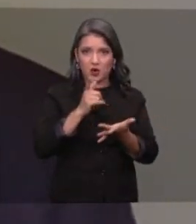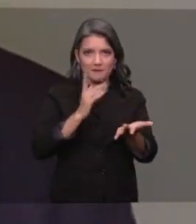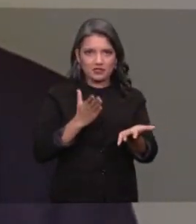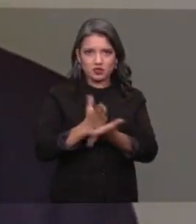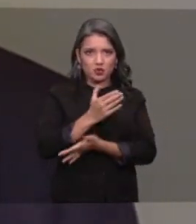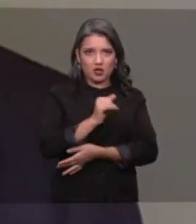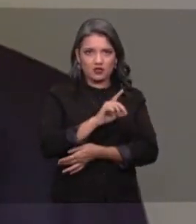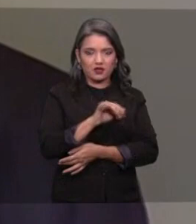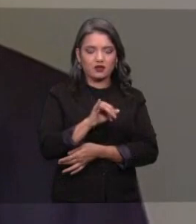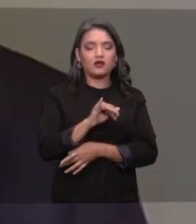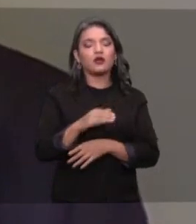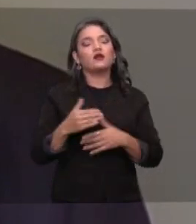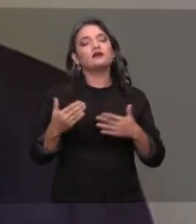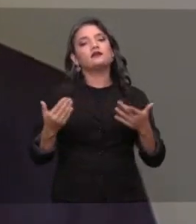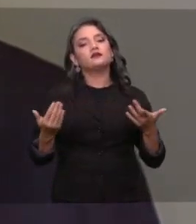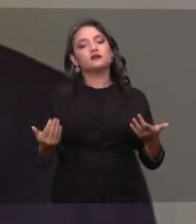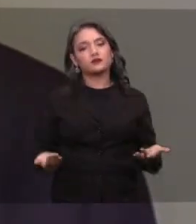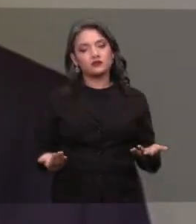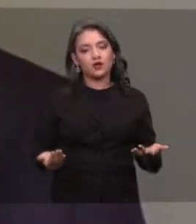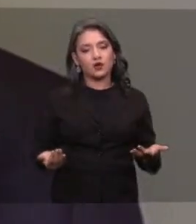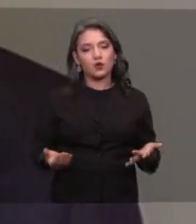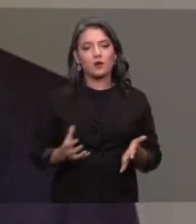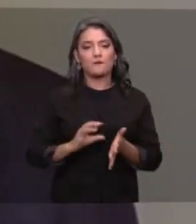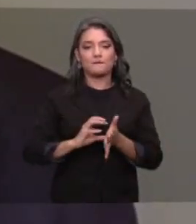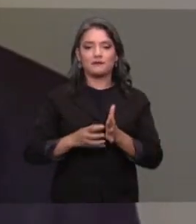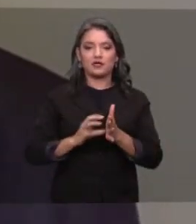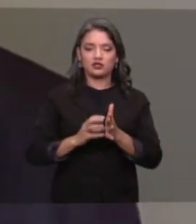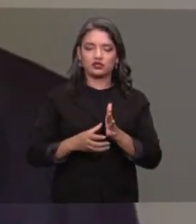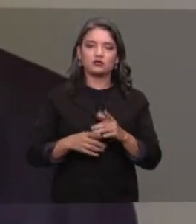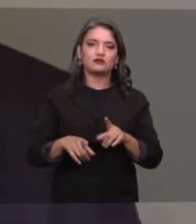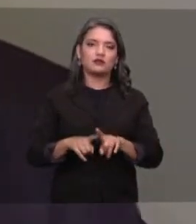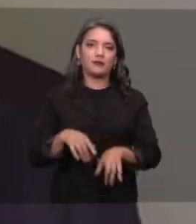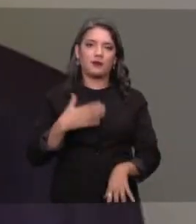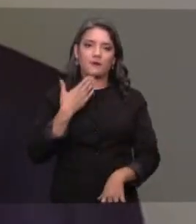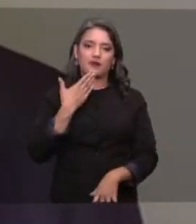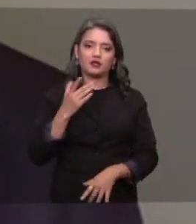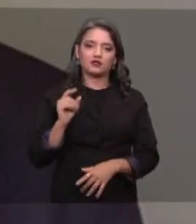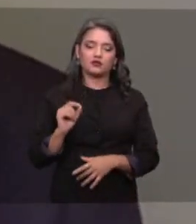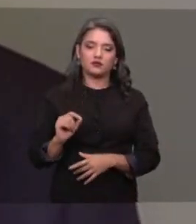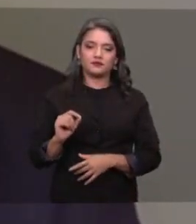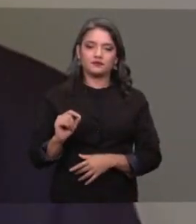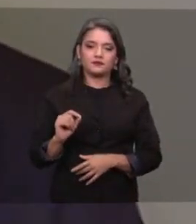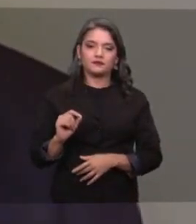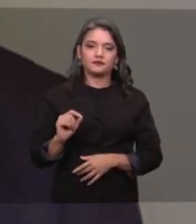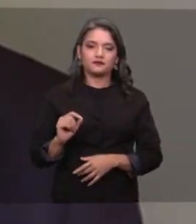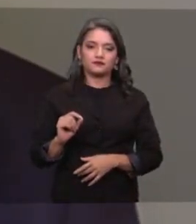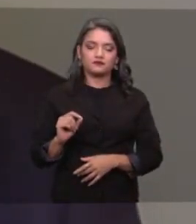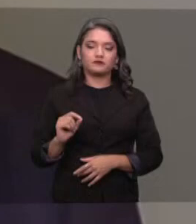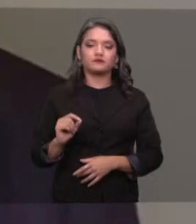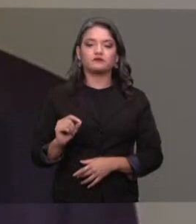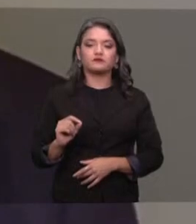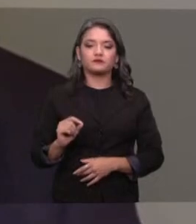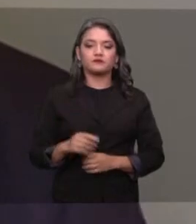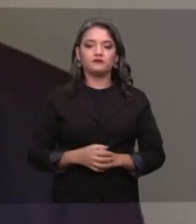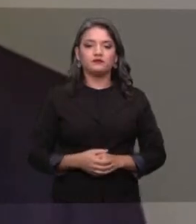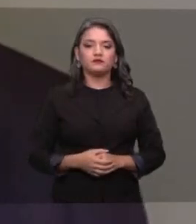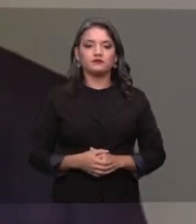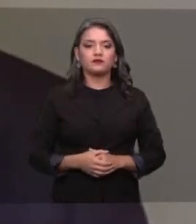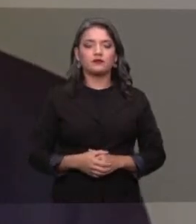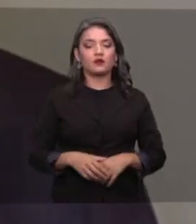normativos mencionados, o Podemos assim propõe, ainda assim seria